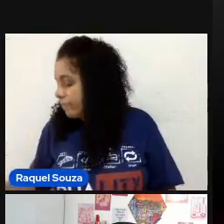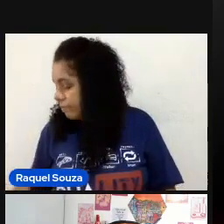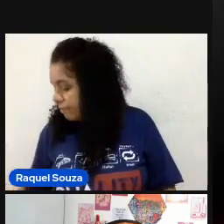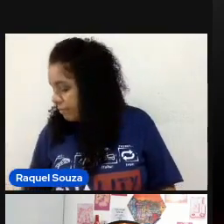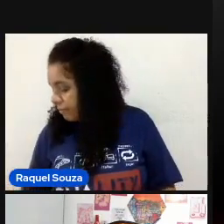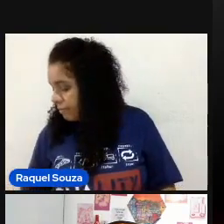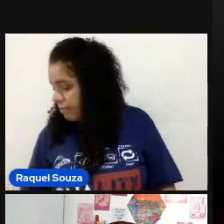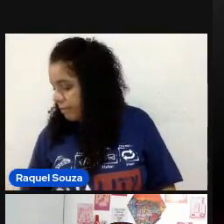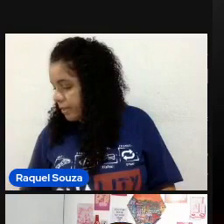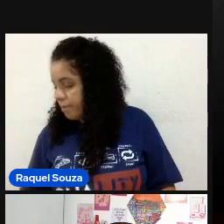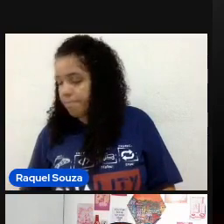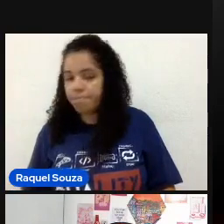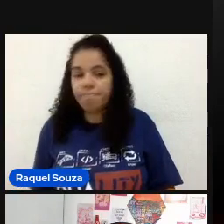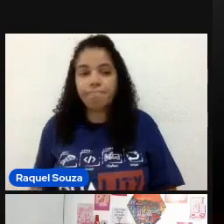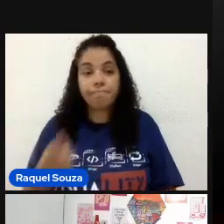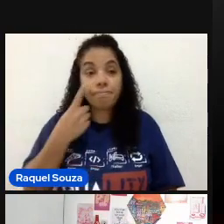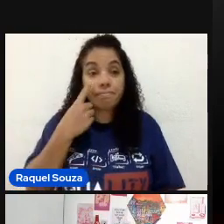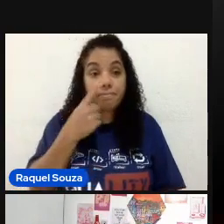Deixa eu aqui.